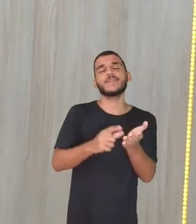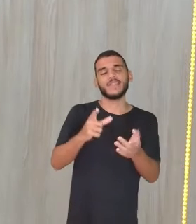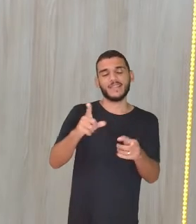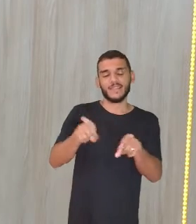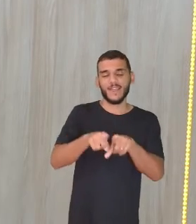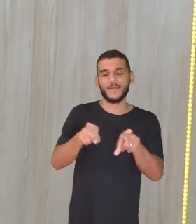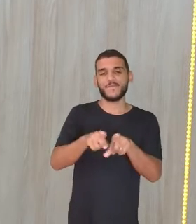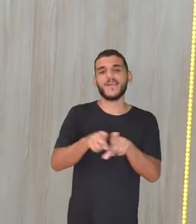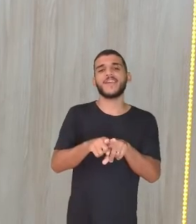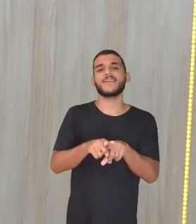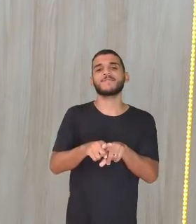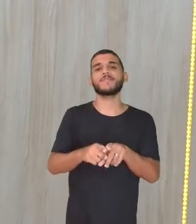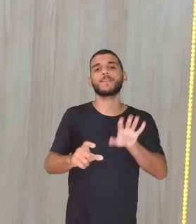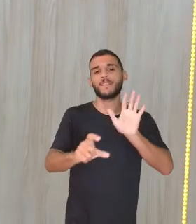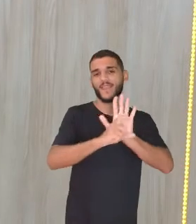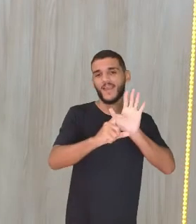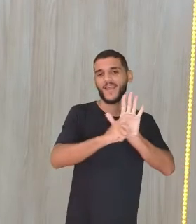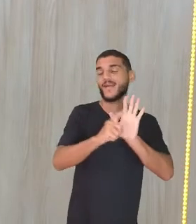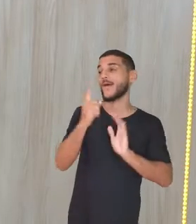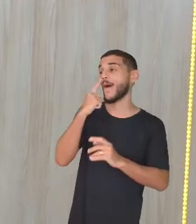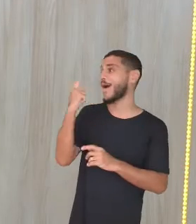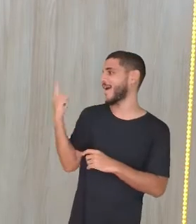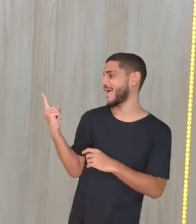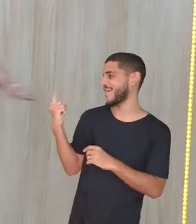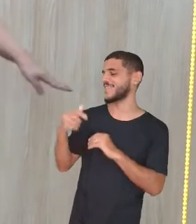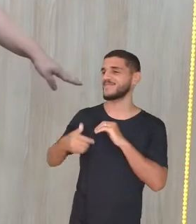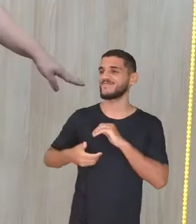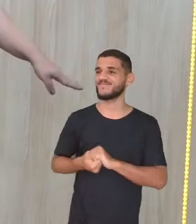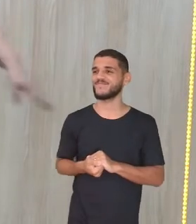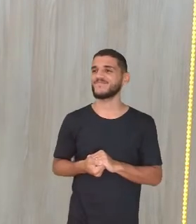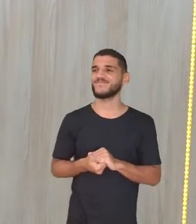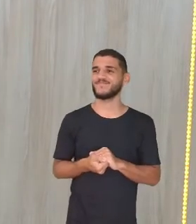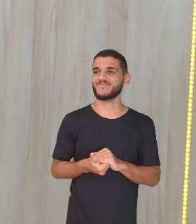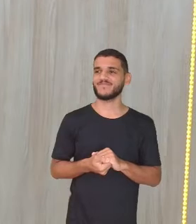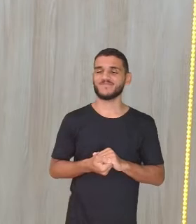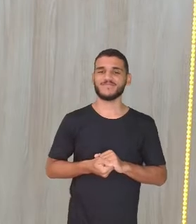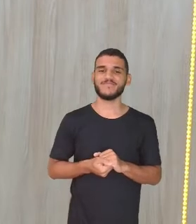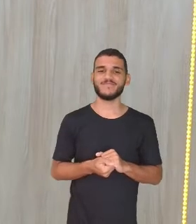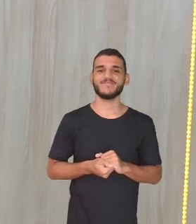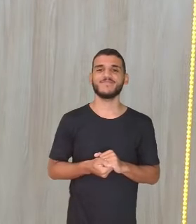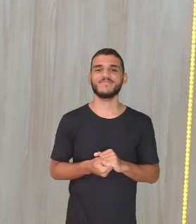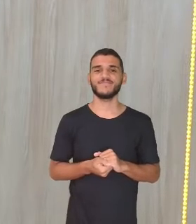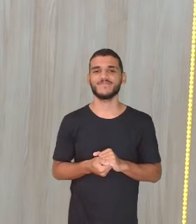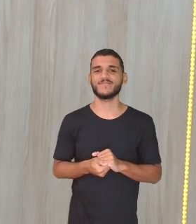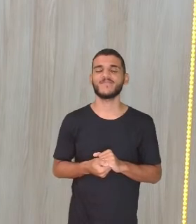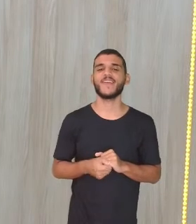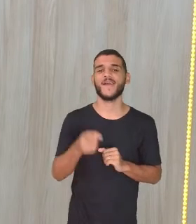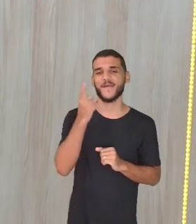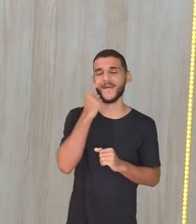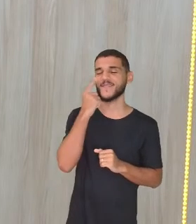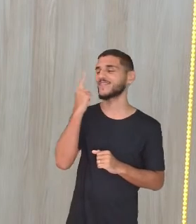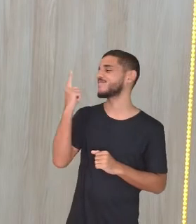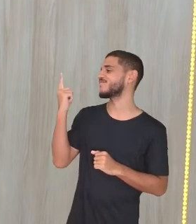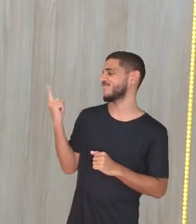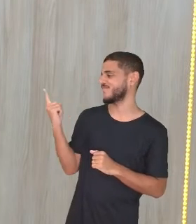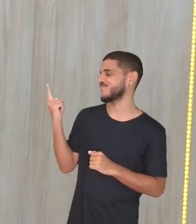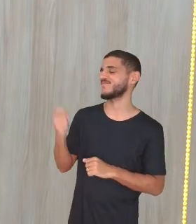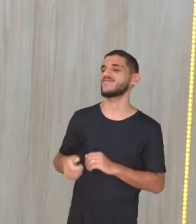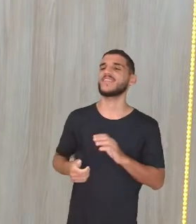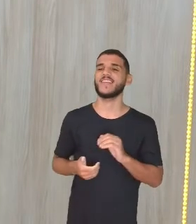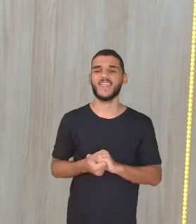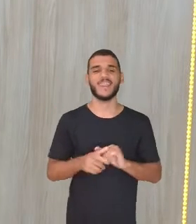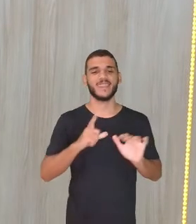que aparecerão na sua tela agora. Deixa eu ver se eu aprendi. Não, peraí. Deste lado aqui, no cantinho